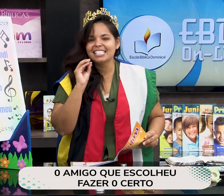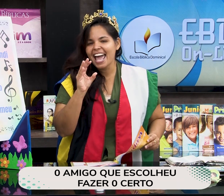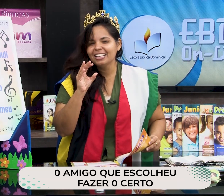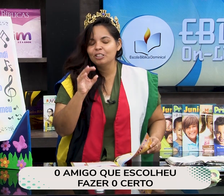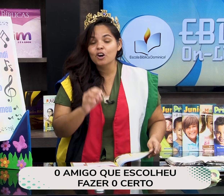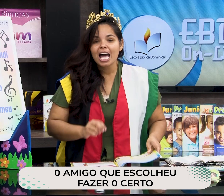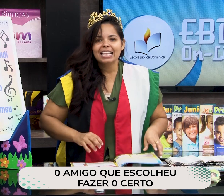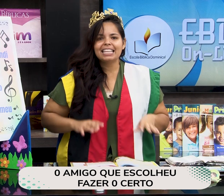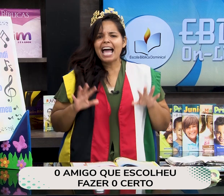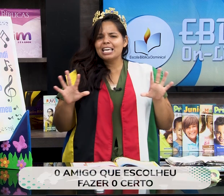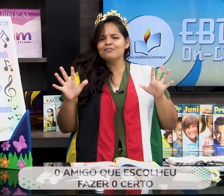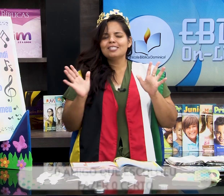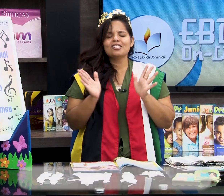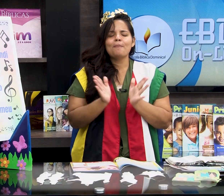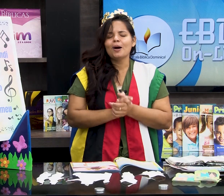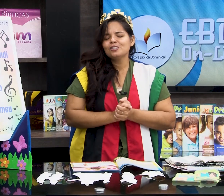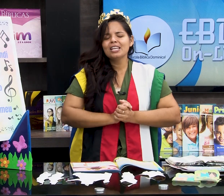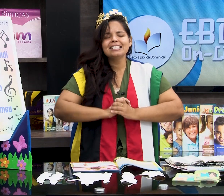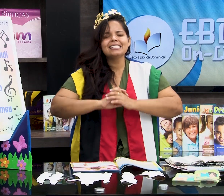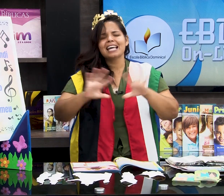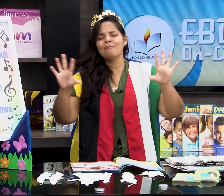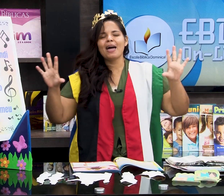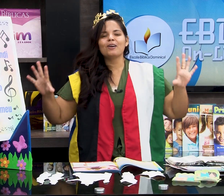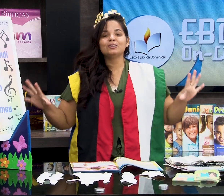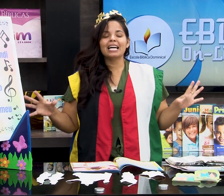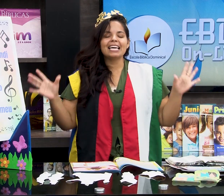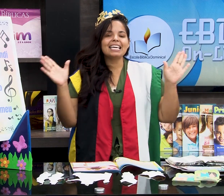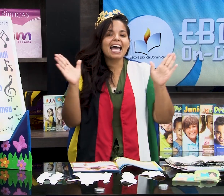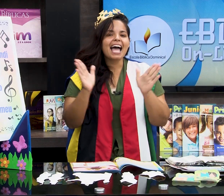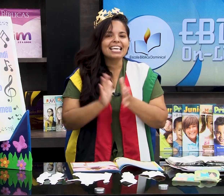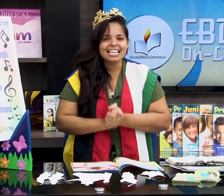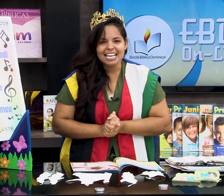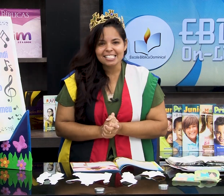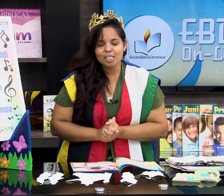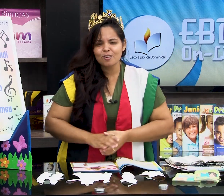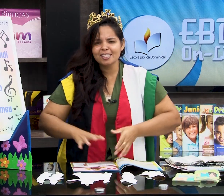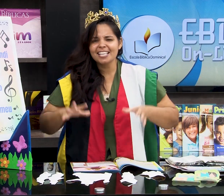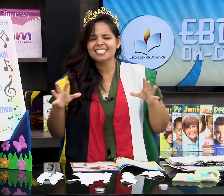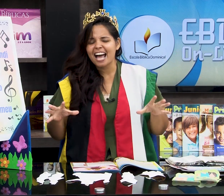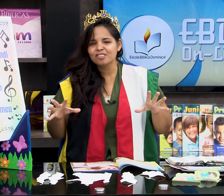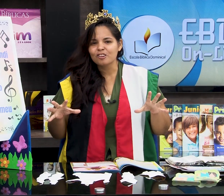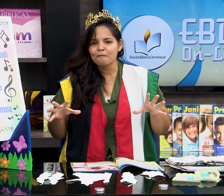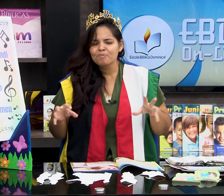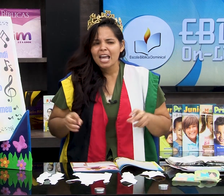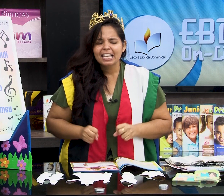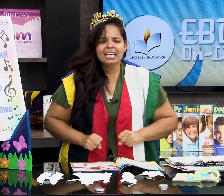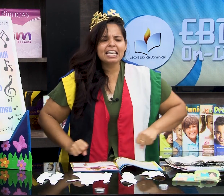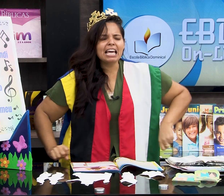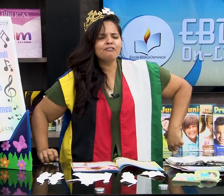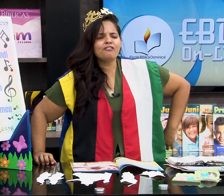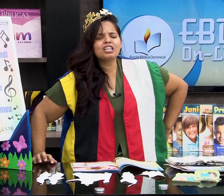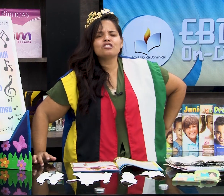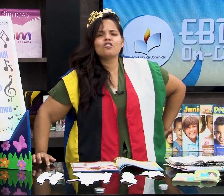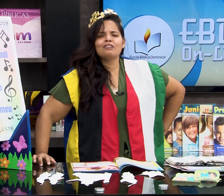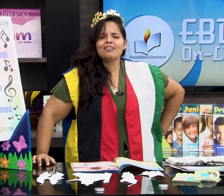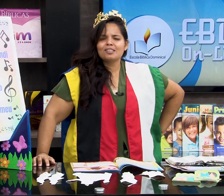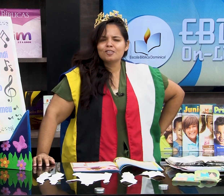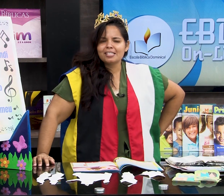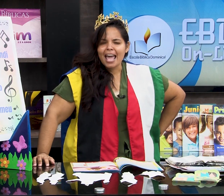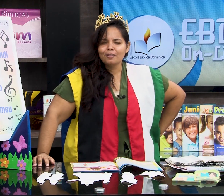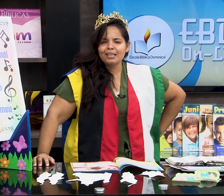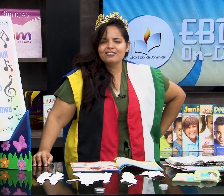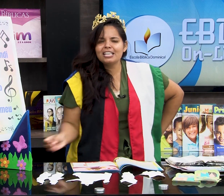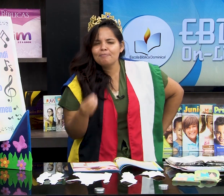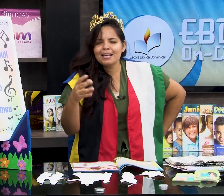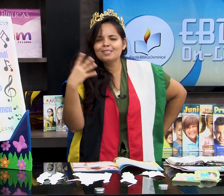o certo. Daí você já pode lançar a pergunta aí. E aí, crianças, vocês acham que quem foi que escolheu fazer